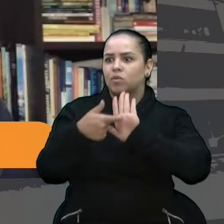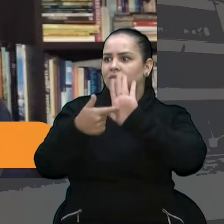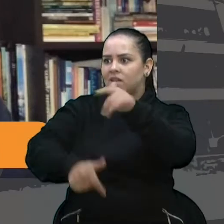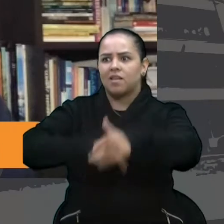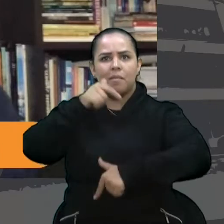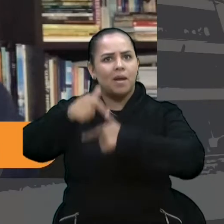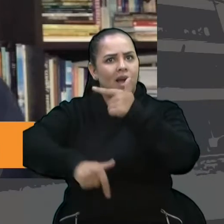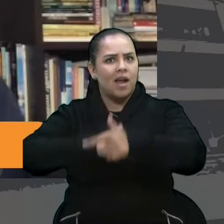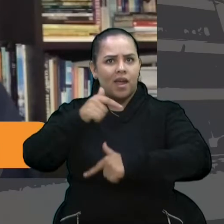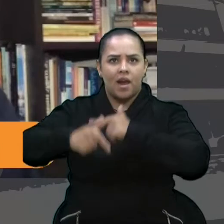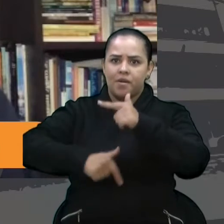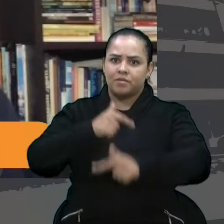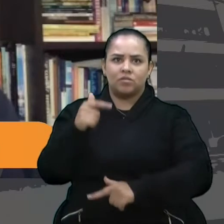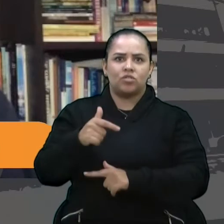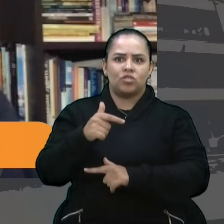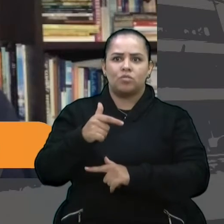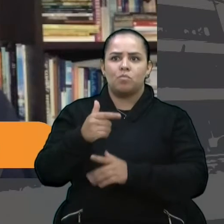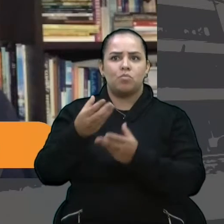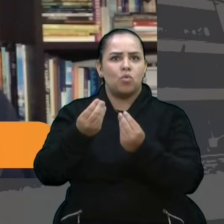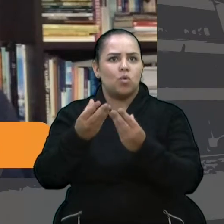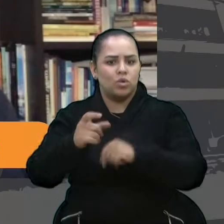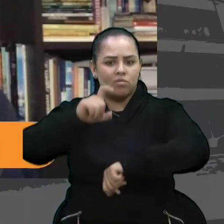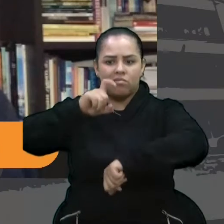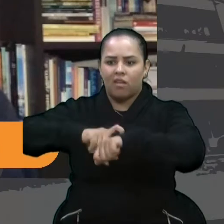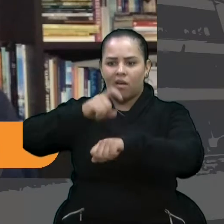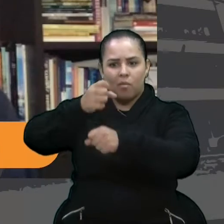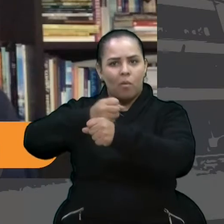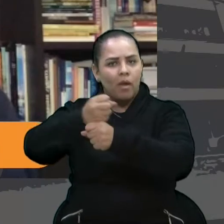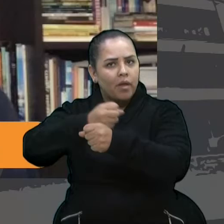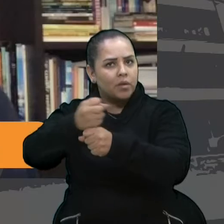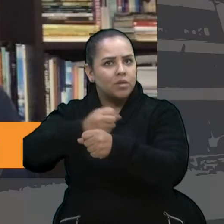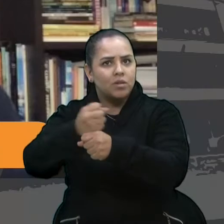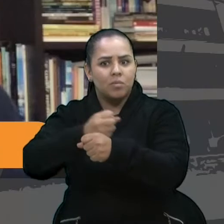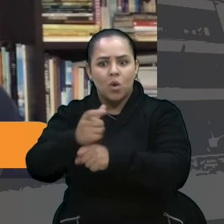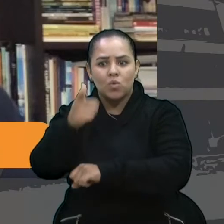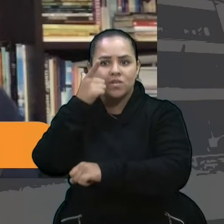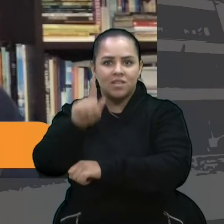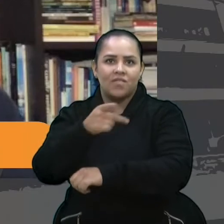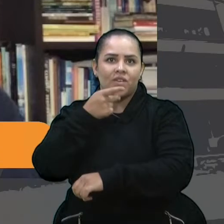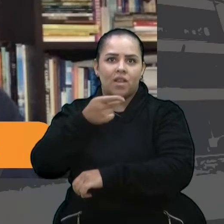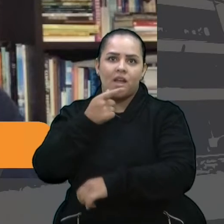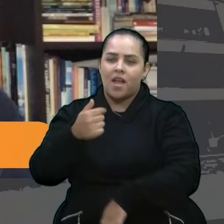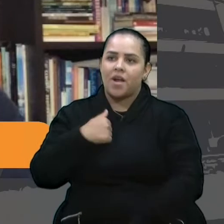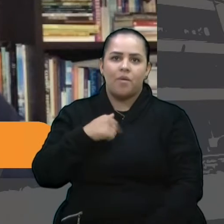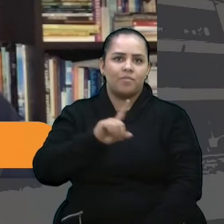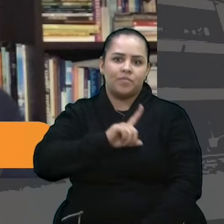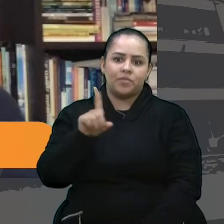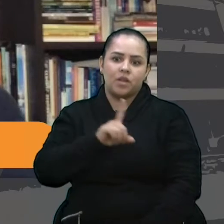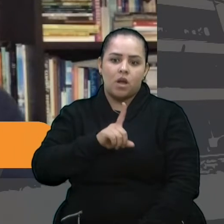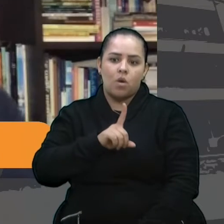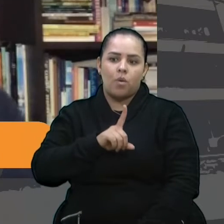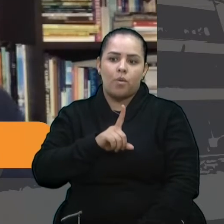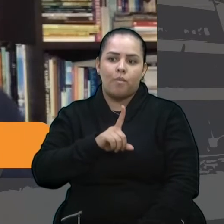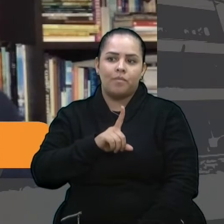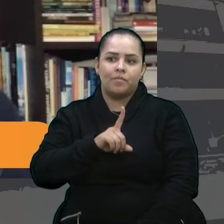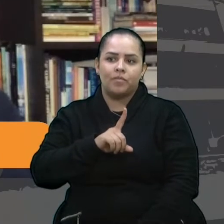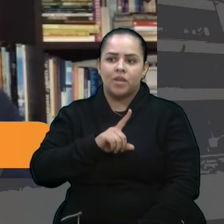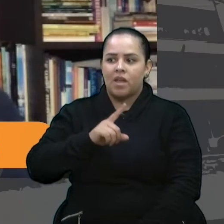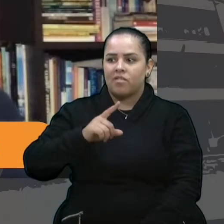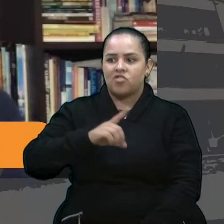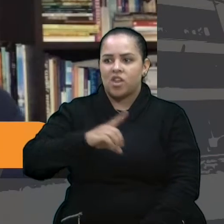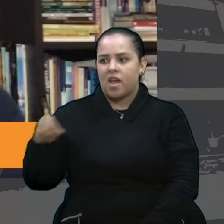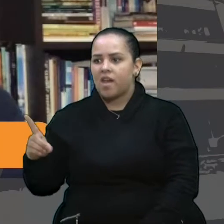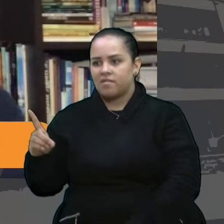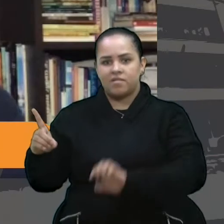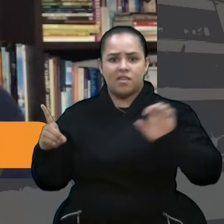né, até ter essa credibilidade para poder falar. Né? Eu não me classifico como nada, como coisa